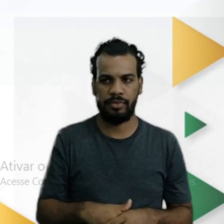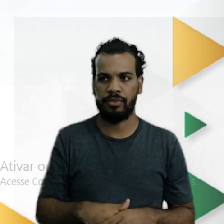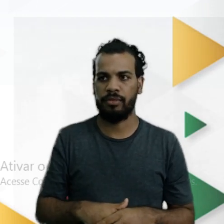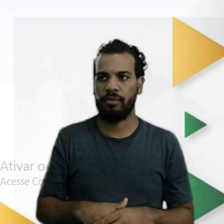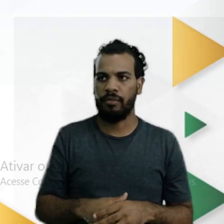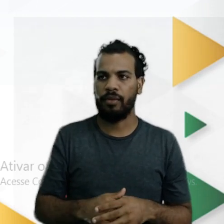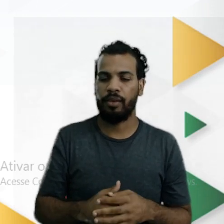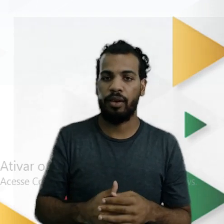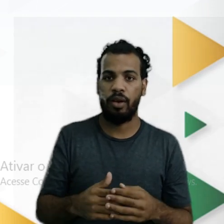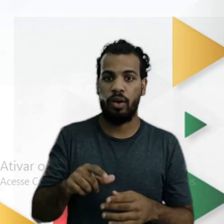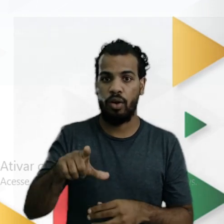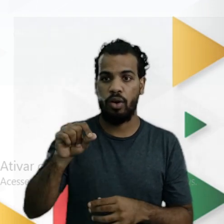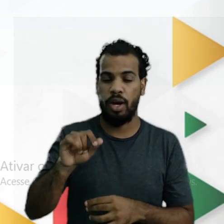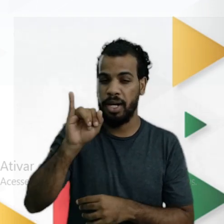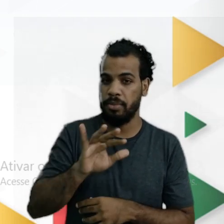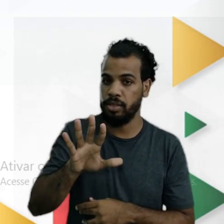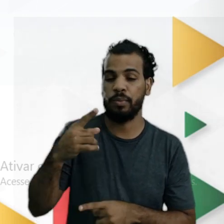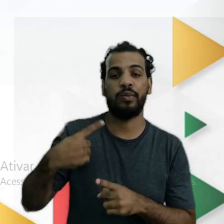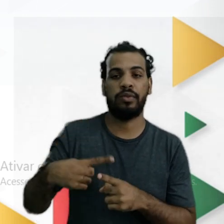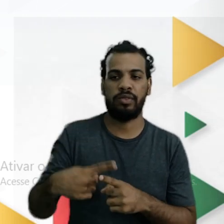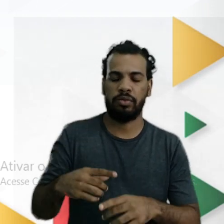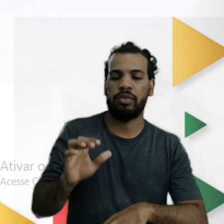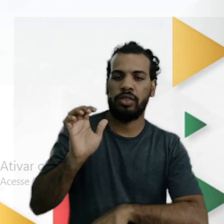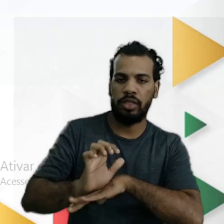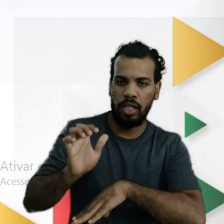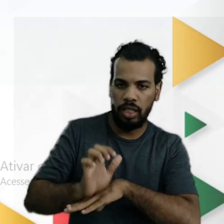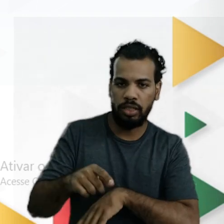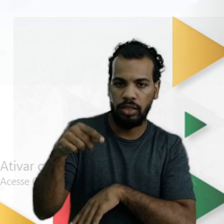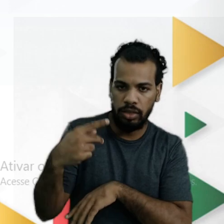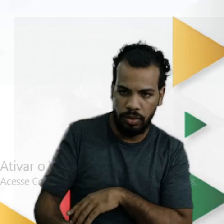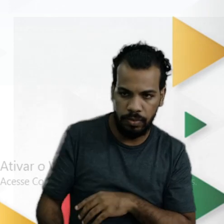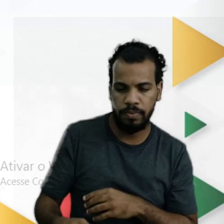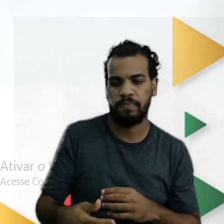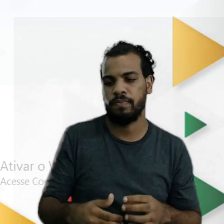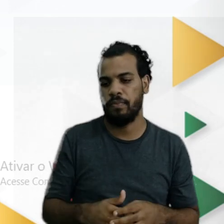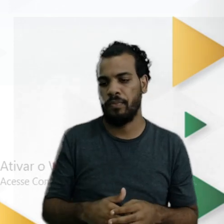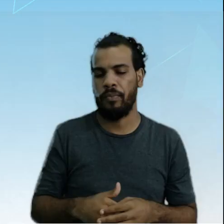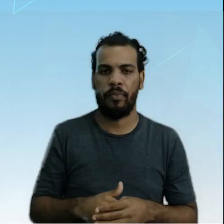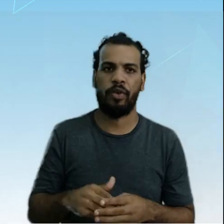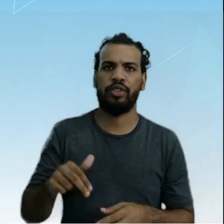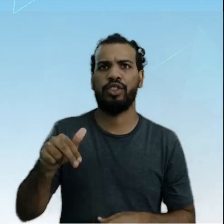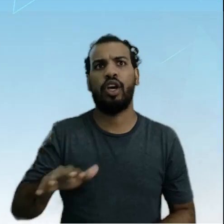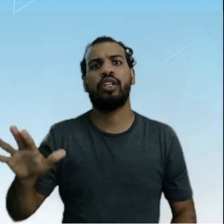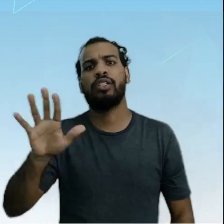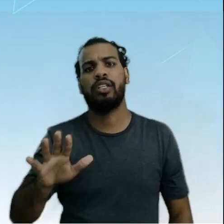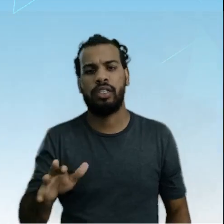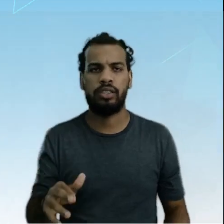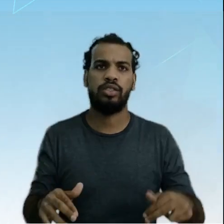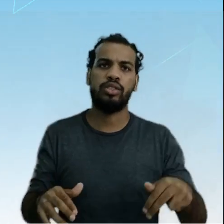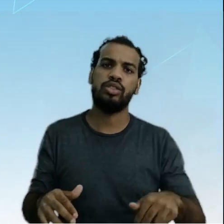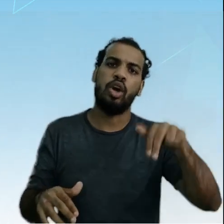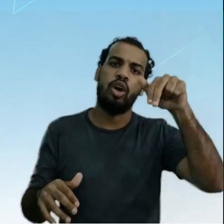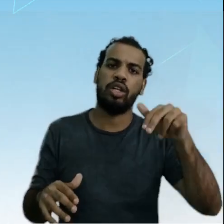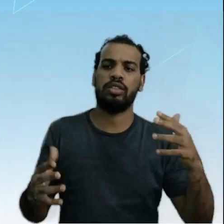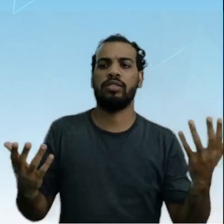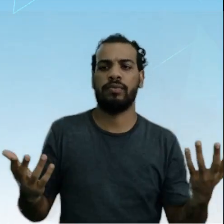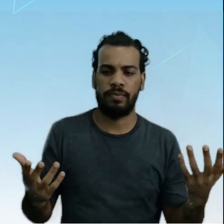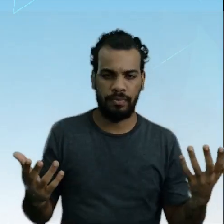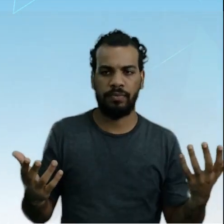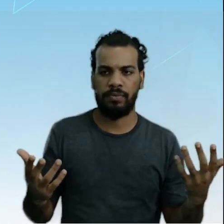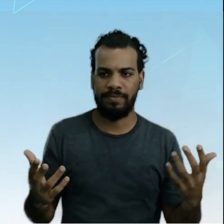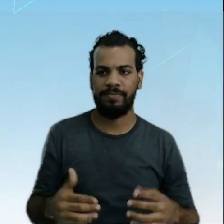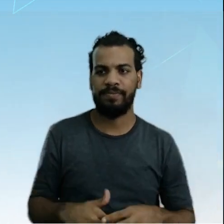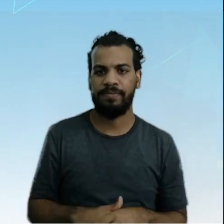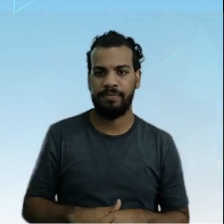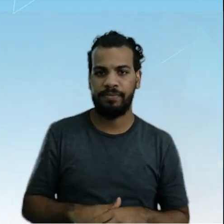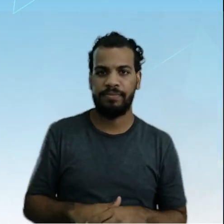aqui porque no nosso estado, não somente no nosso estado, no Nordeste, E norte também. isso, e no Norte